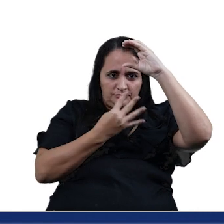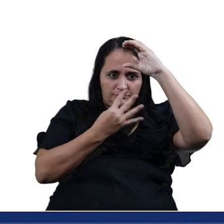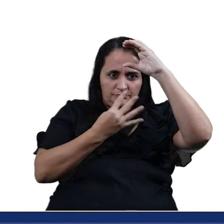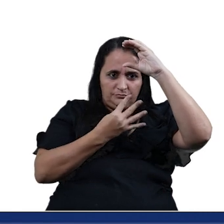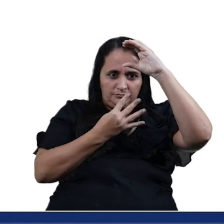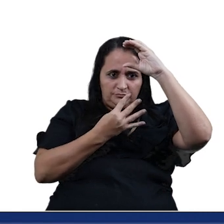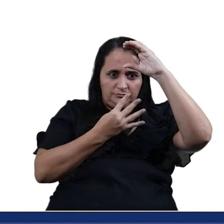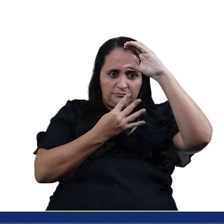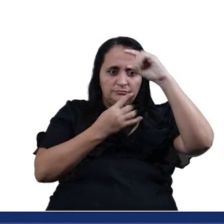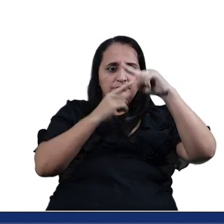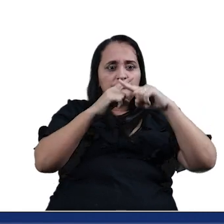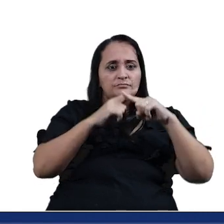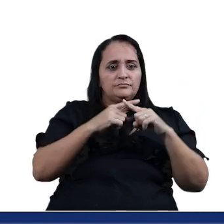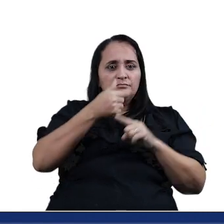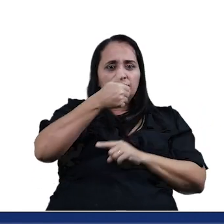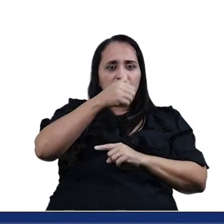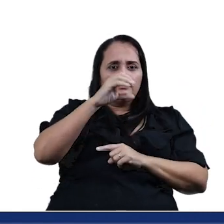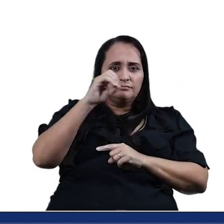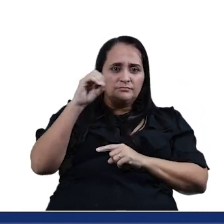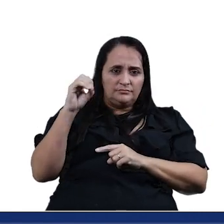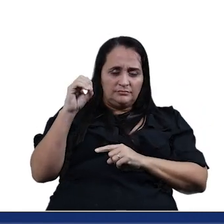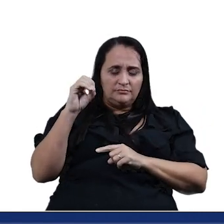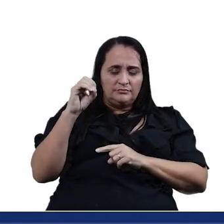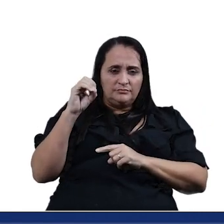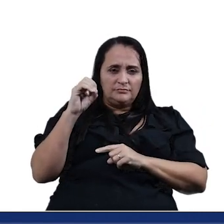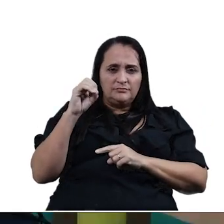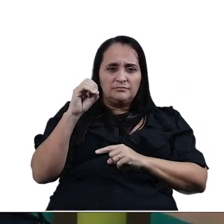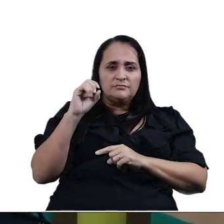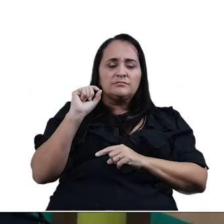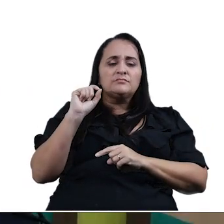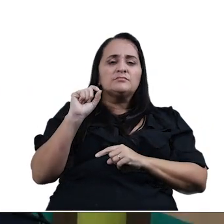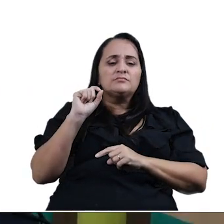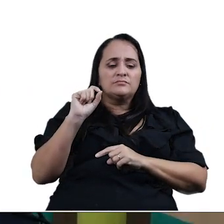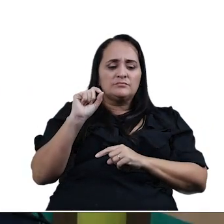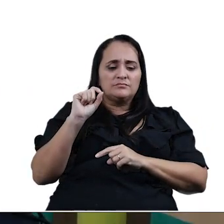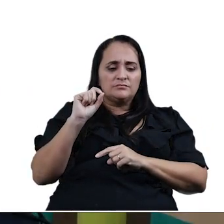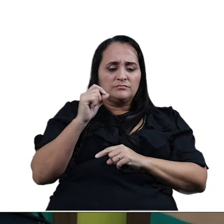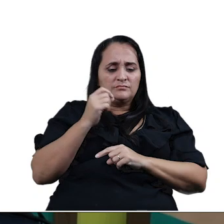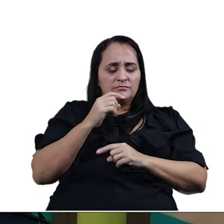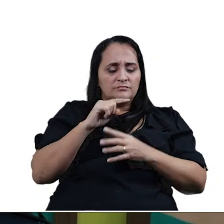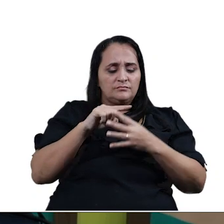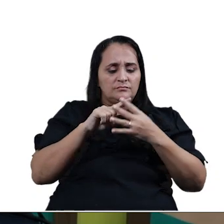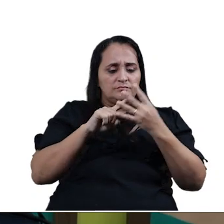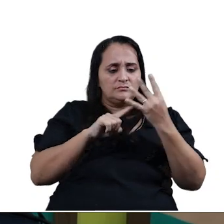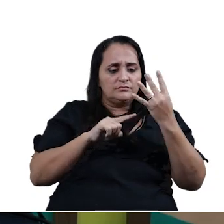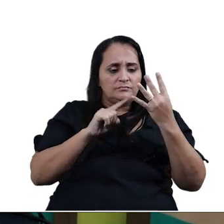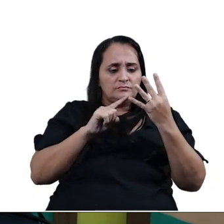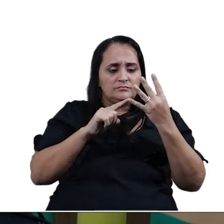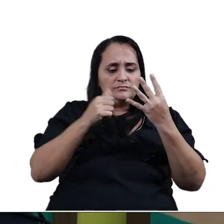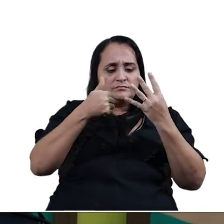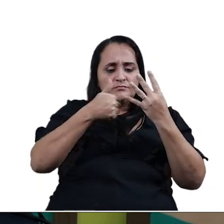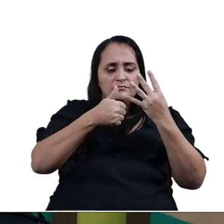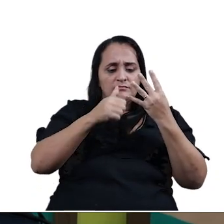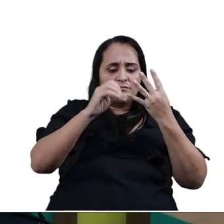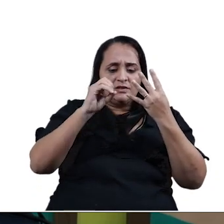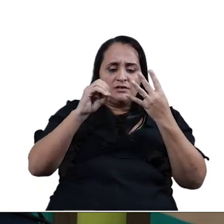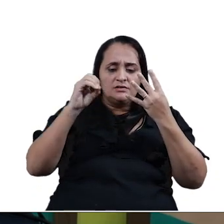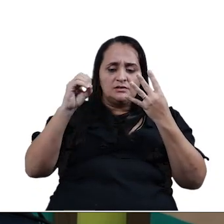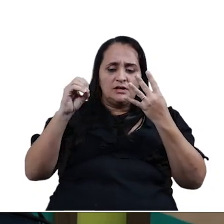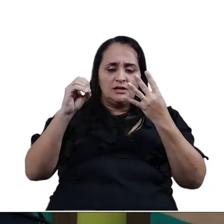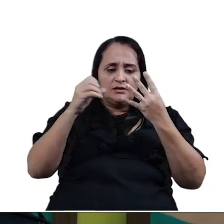ordem das centenas. 4 vezes 100. Que seria como se fosse, ó, peguei meu 4 dedinhos, cada dedinho vale